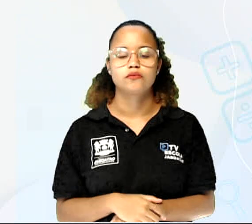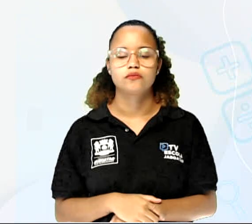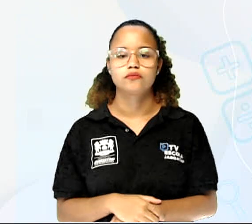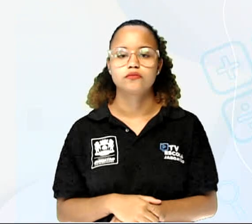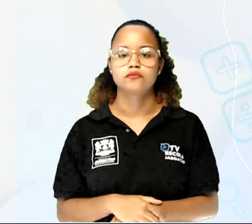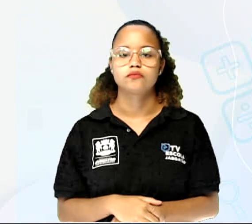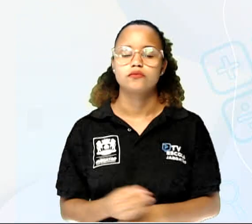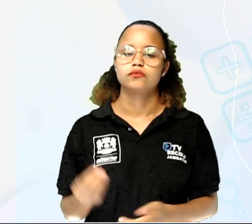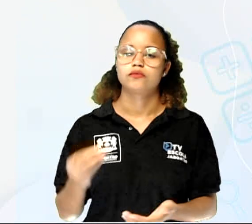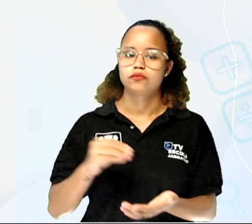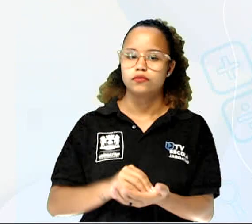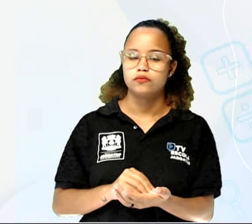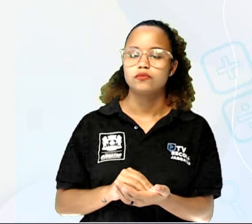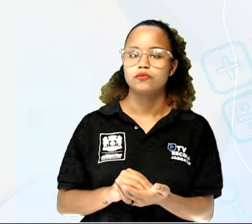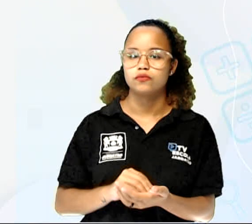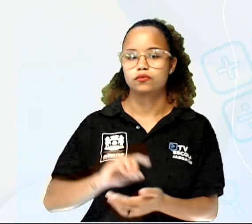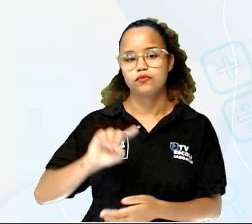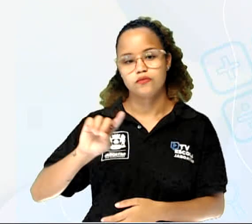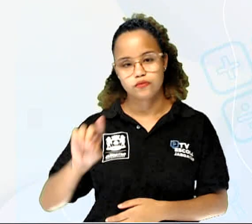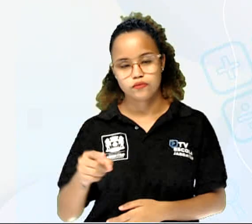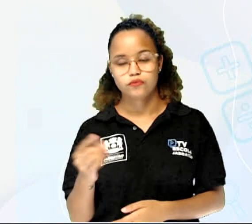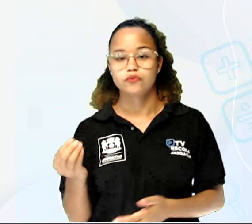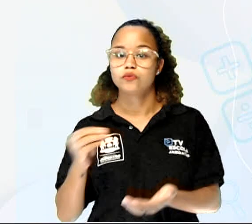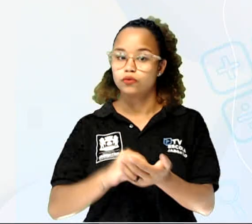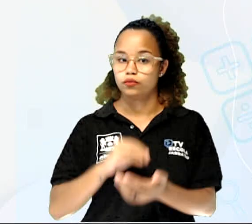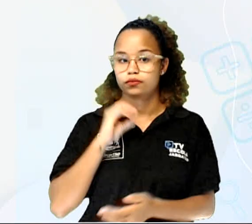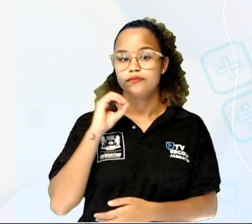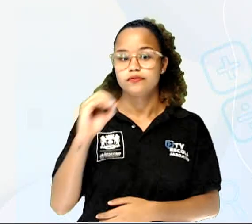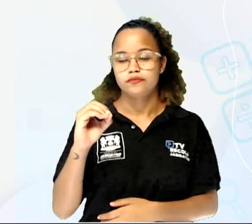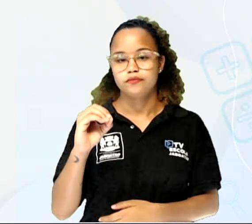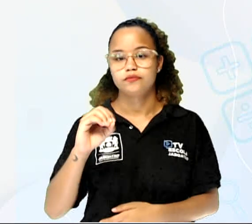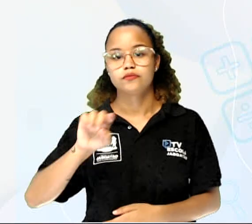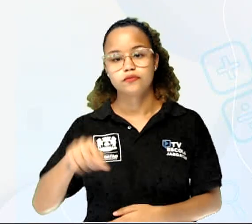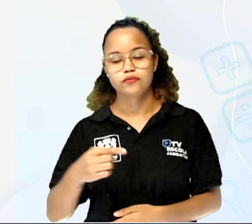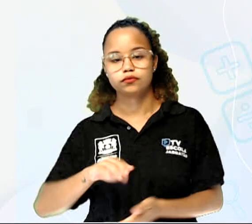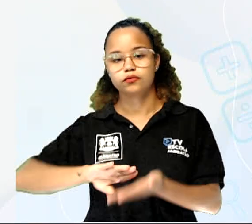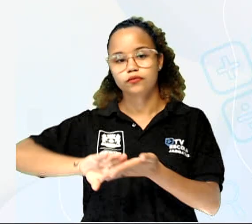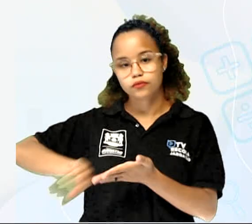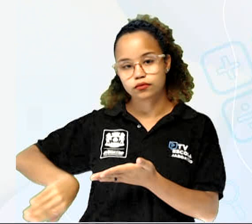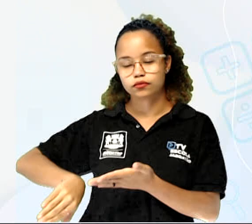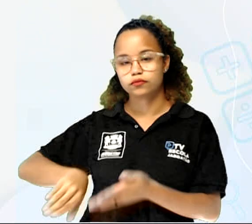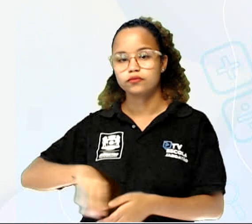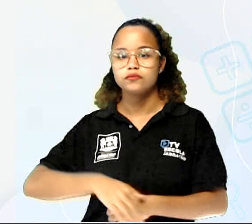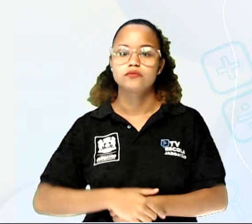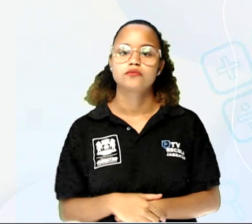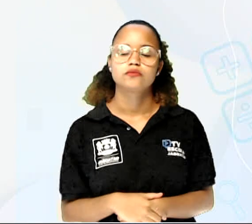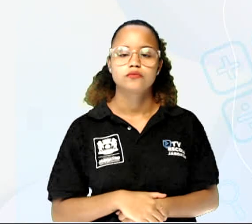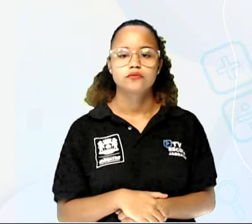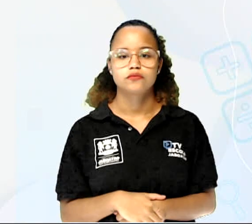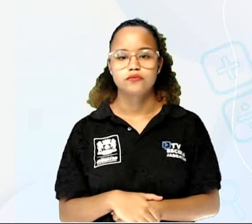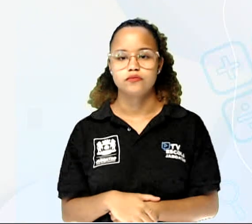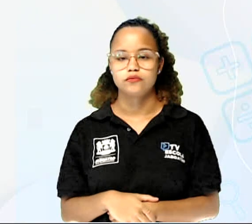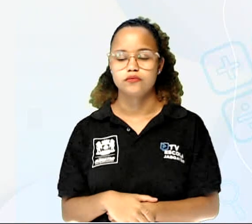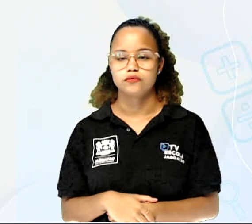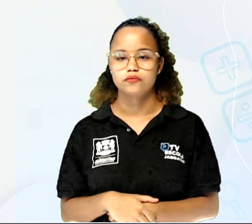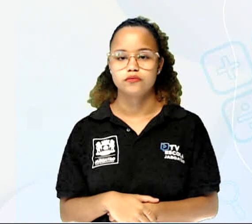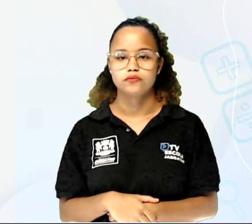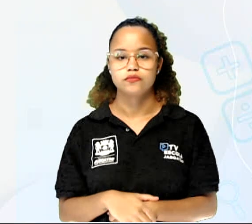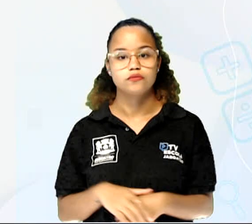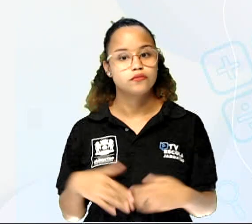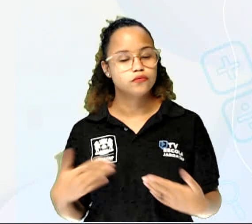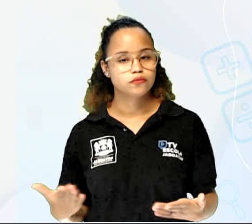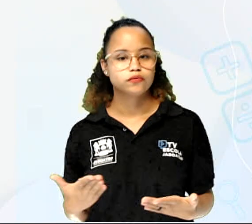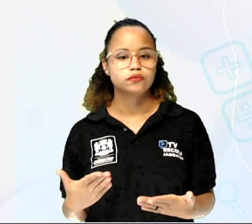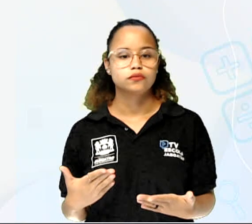E aí eu vou acrescentar o 0 e apagar o 0 depois do 5.